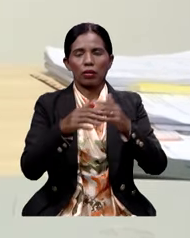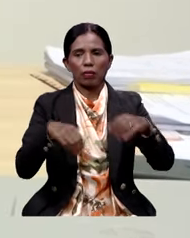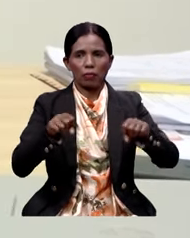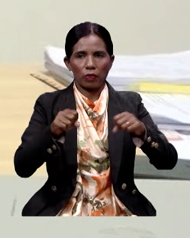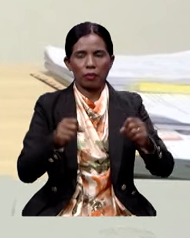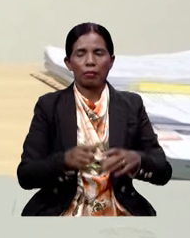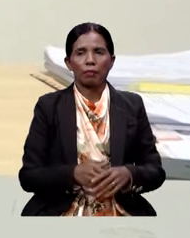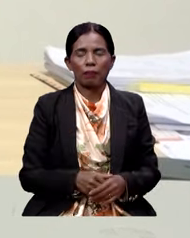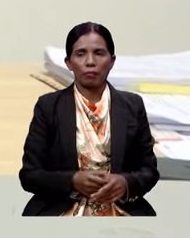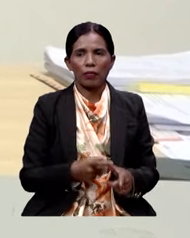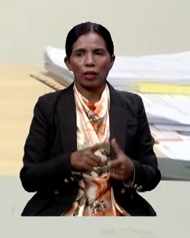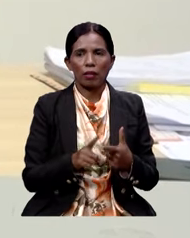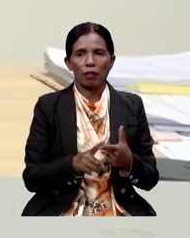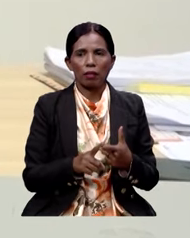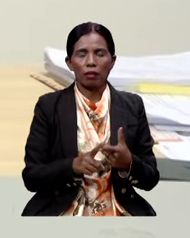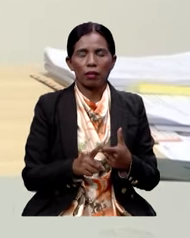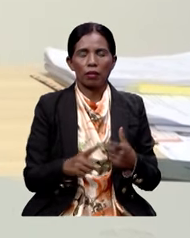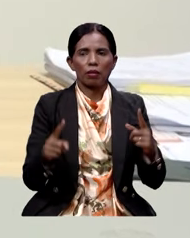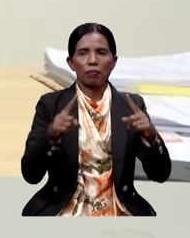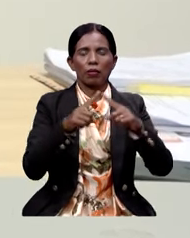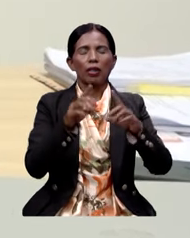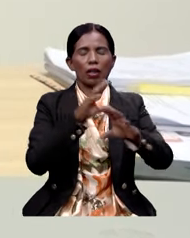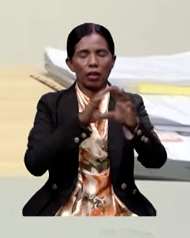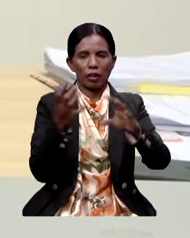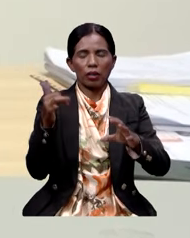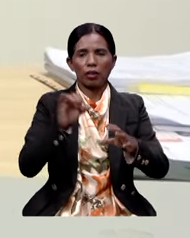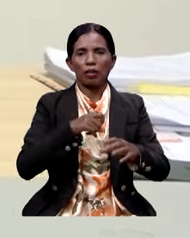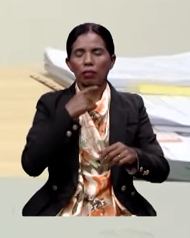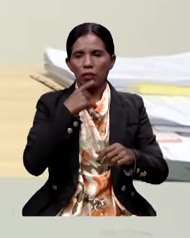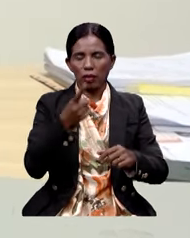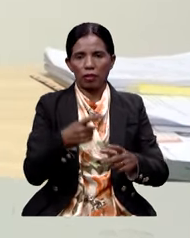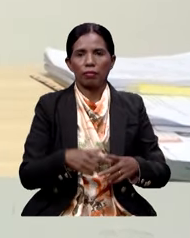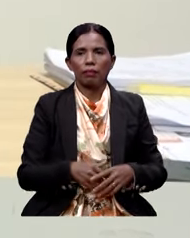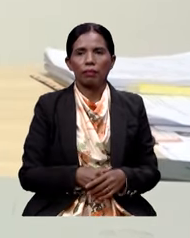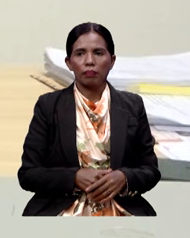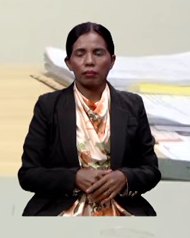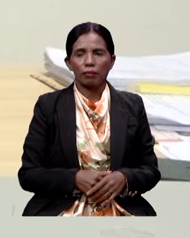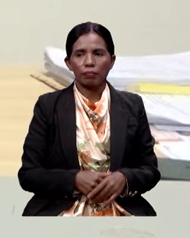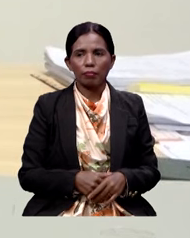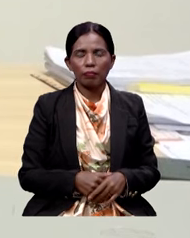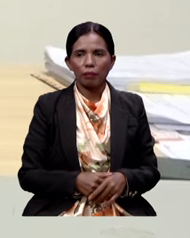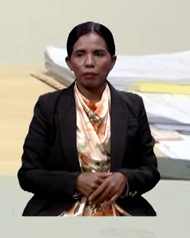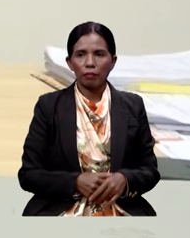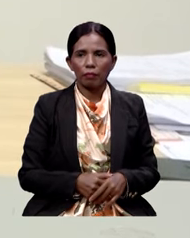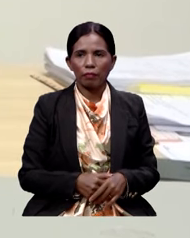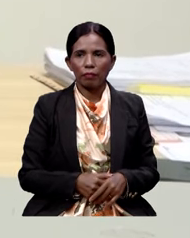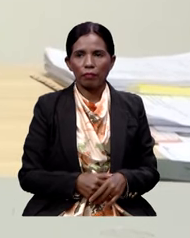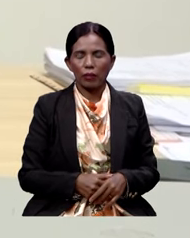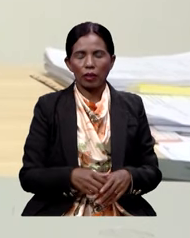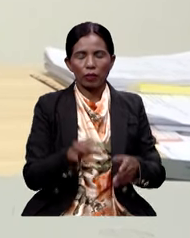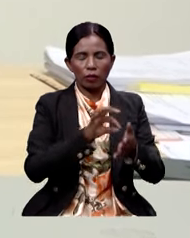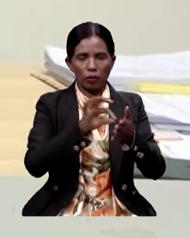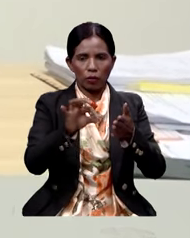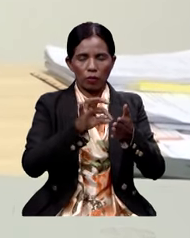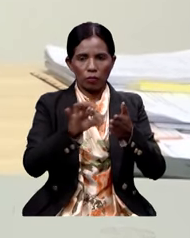ne e tu ir falimos baia careta sir ne bema ka hawa visa tena tu ir sapa matricula ne bema ka hawa